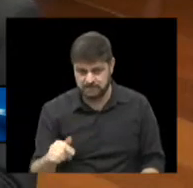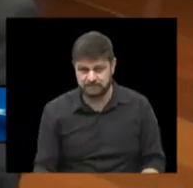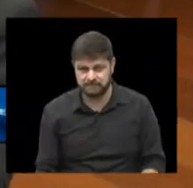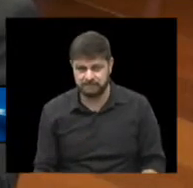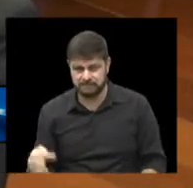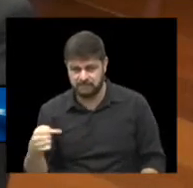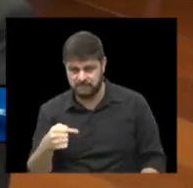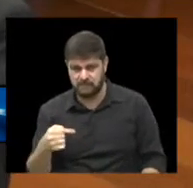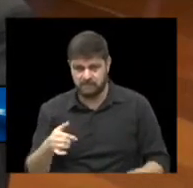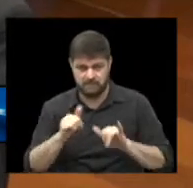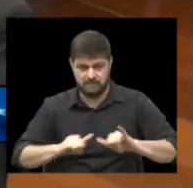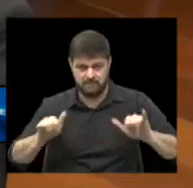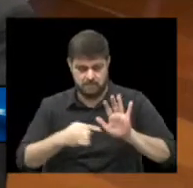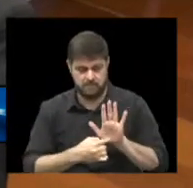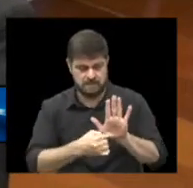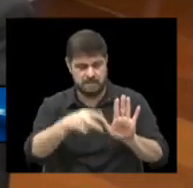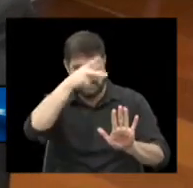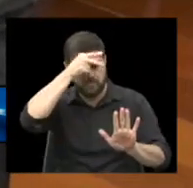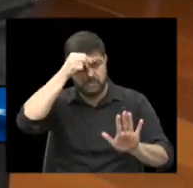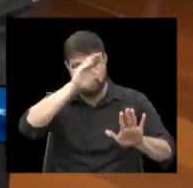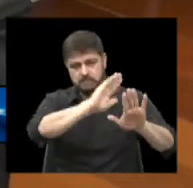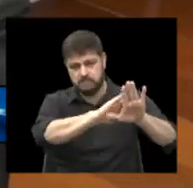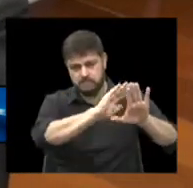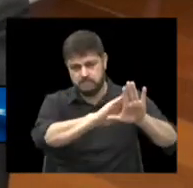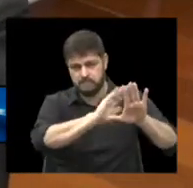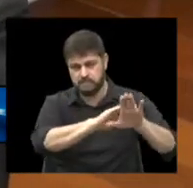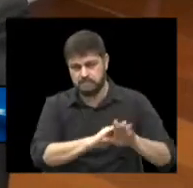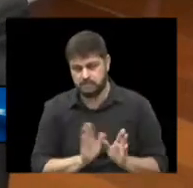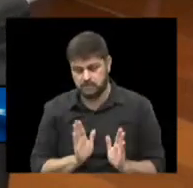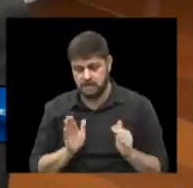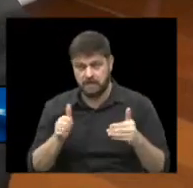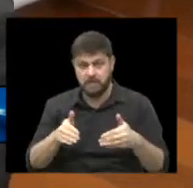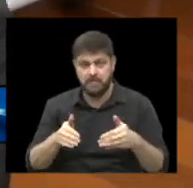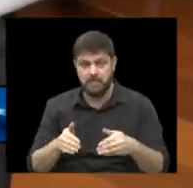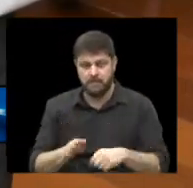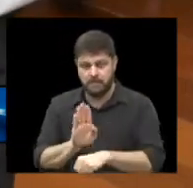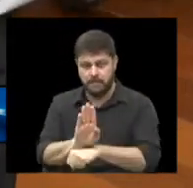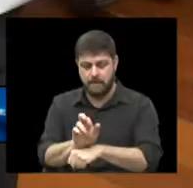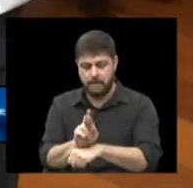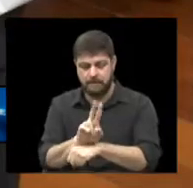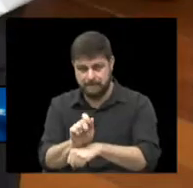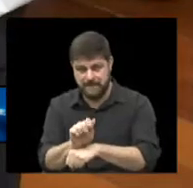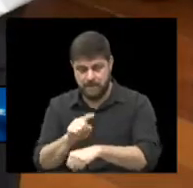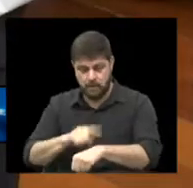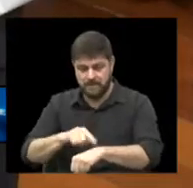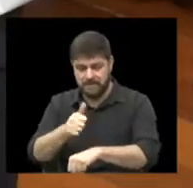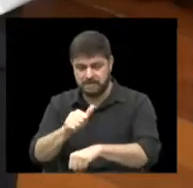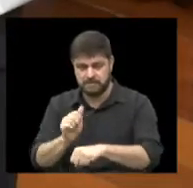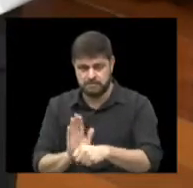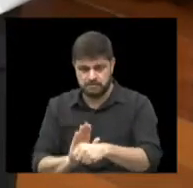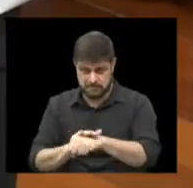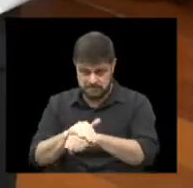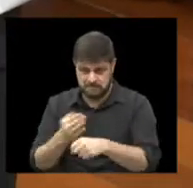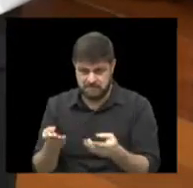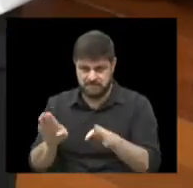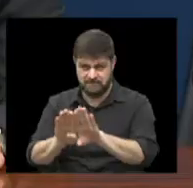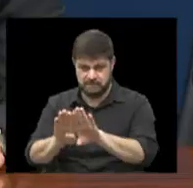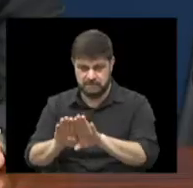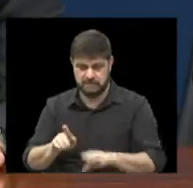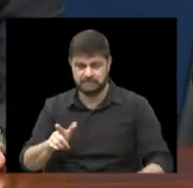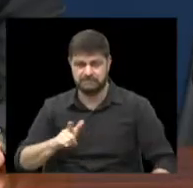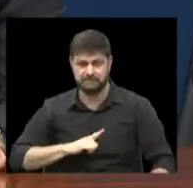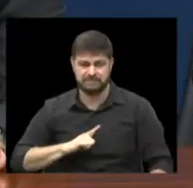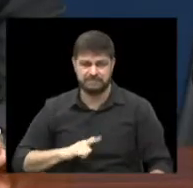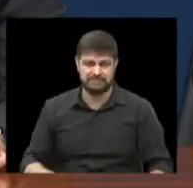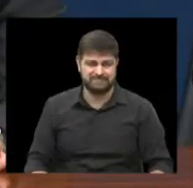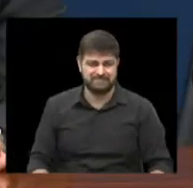16/2017, que foi apresentado pelo Executivo Municipal, que se refere aos bares. Que além ficou denominado, né, pela imprensa fecha